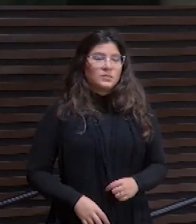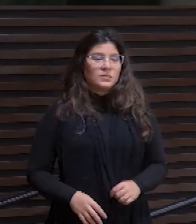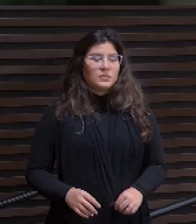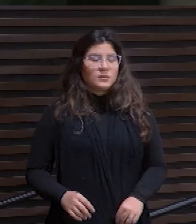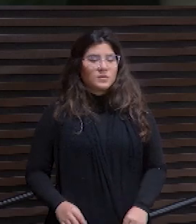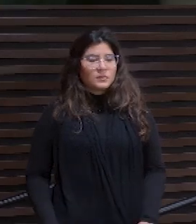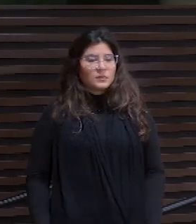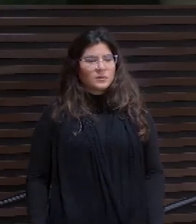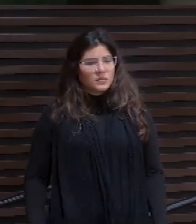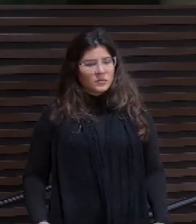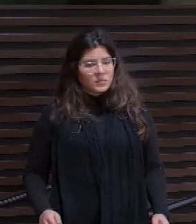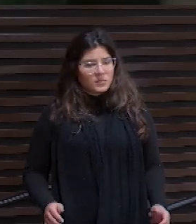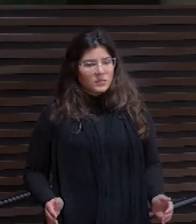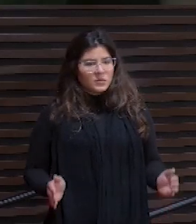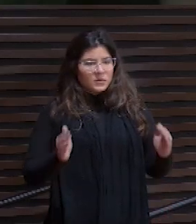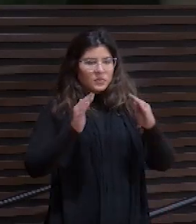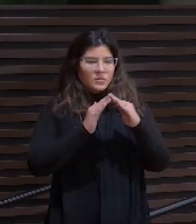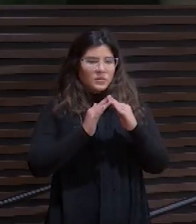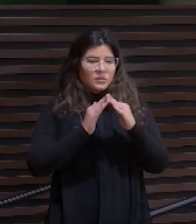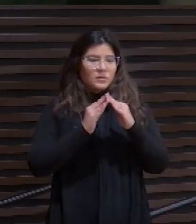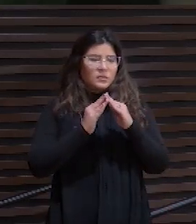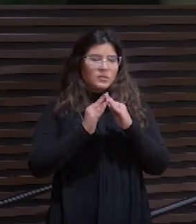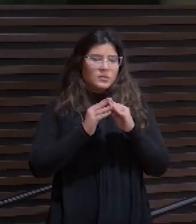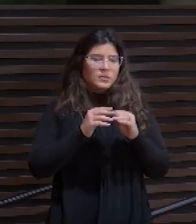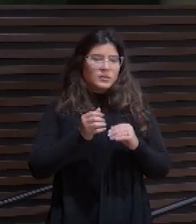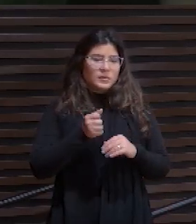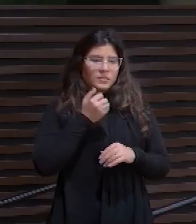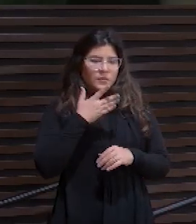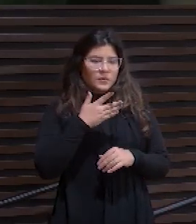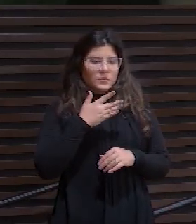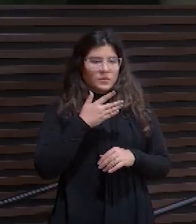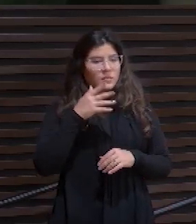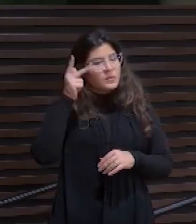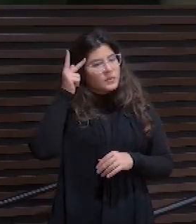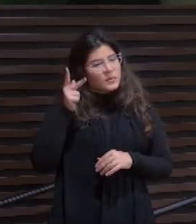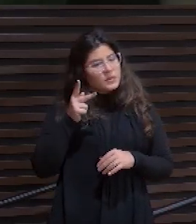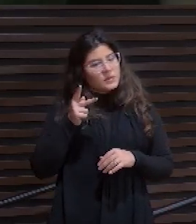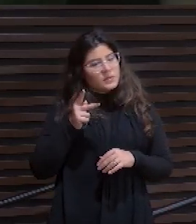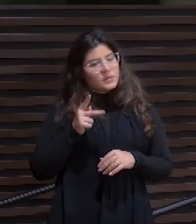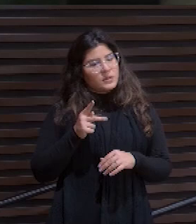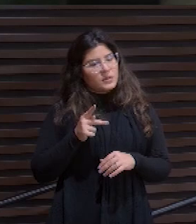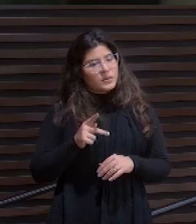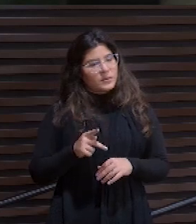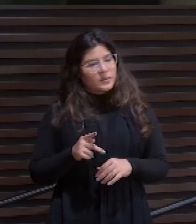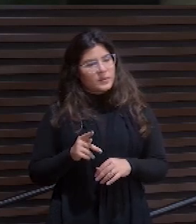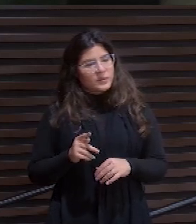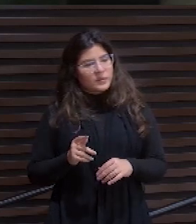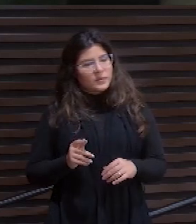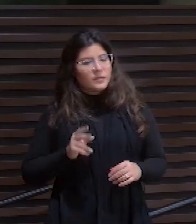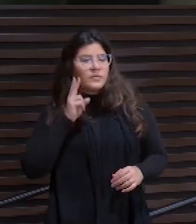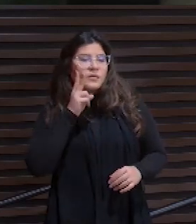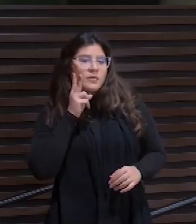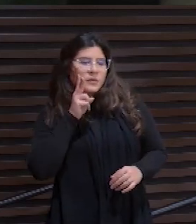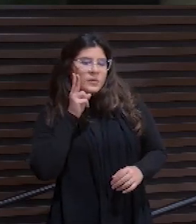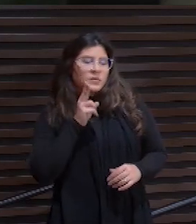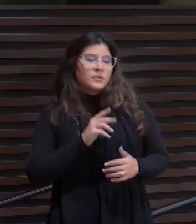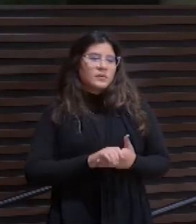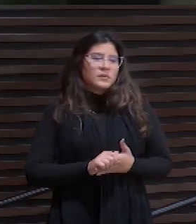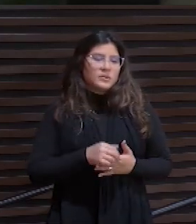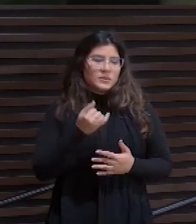odre também ele mantinha a temperatura, né? Então era importante essa questão. Se você fosse para uma viagem, fosse colocar um vinho novo num odre